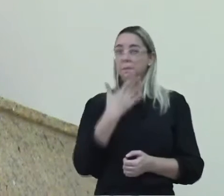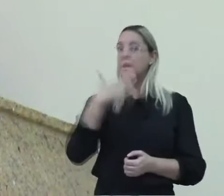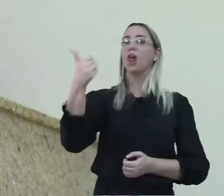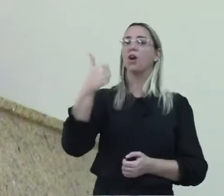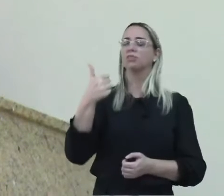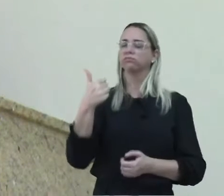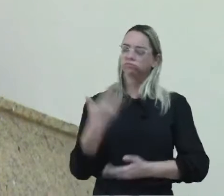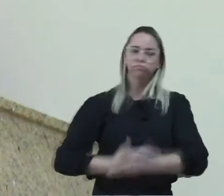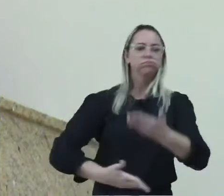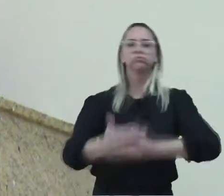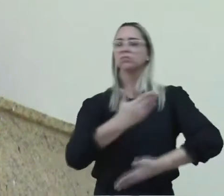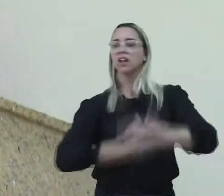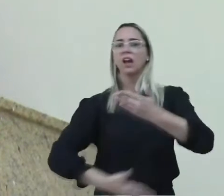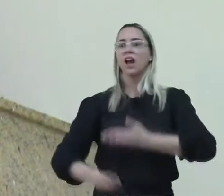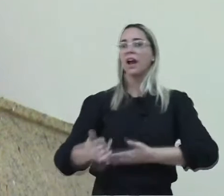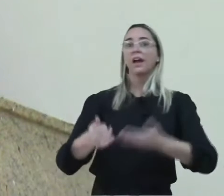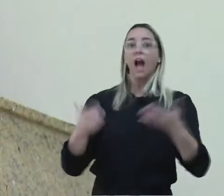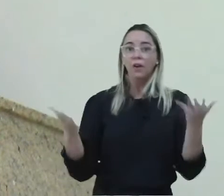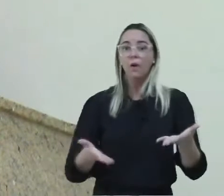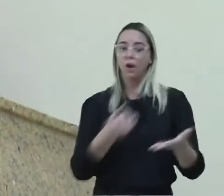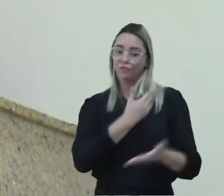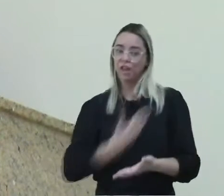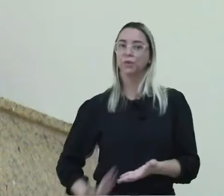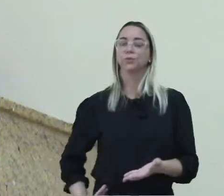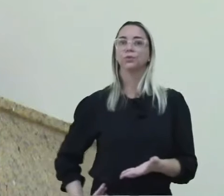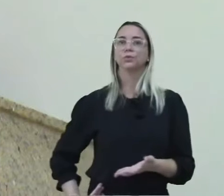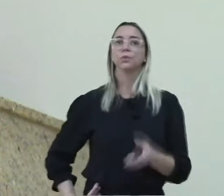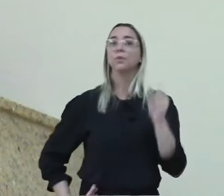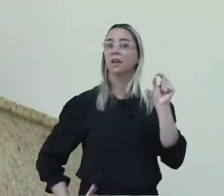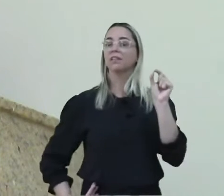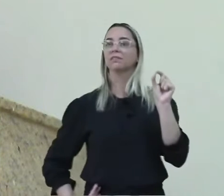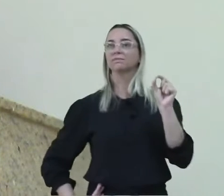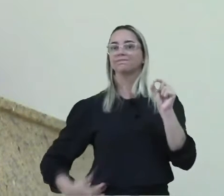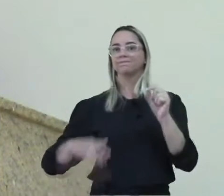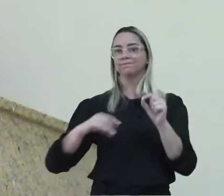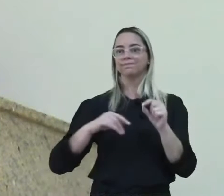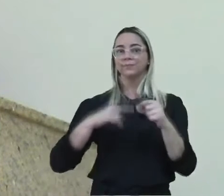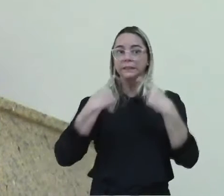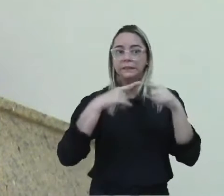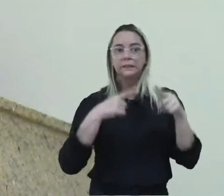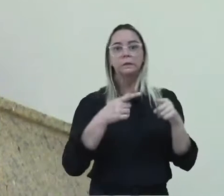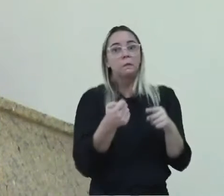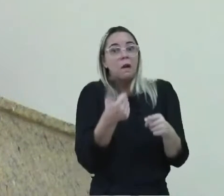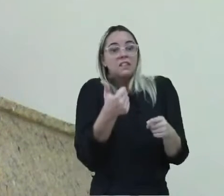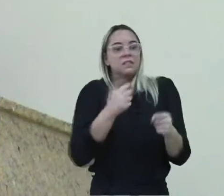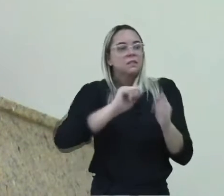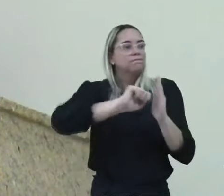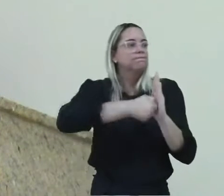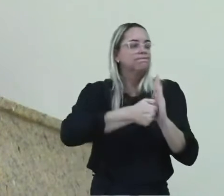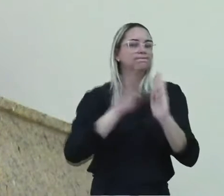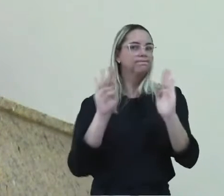agências, e o que a gente está vendo nesse governo é ameaça de fechar essas agências do INSS, é